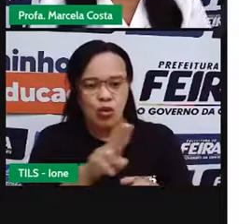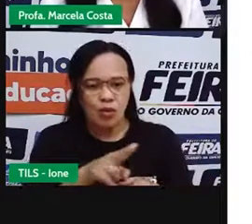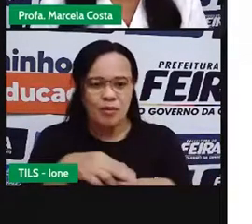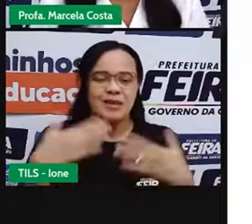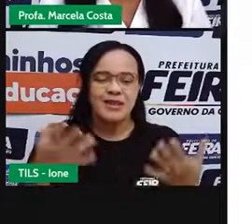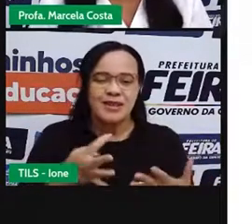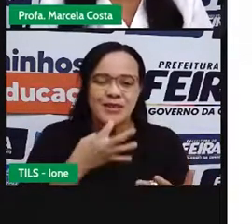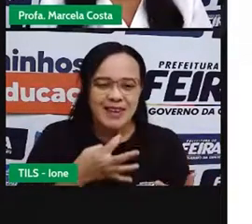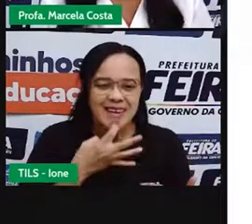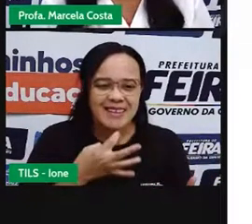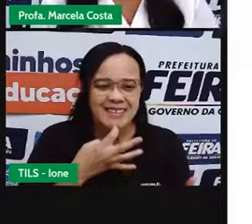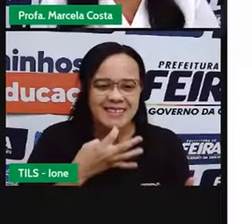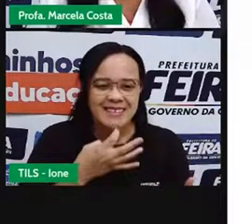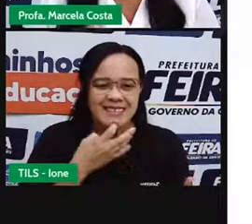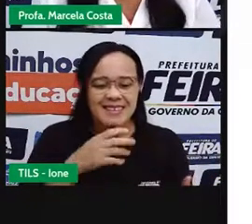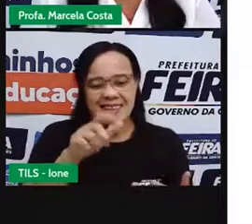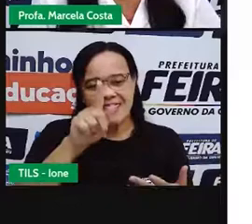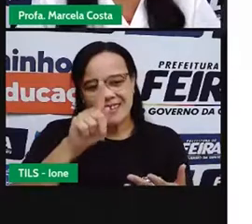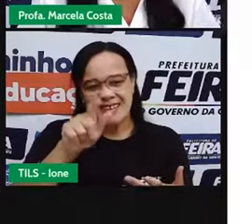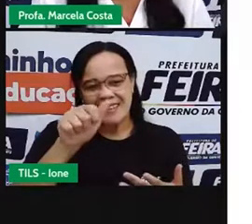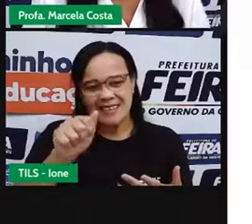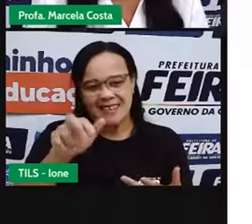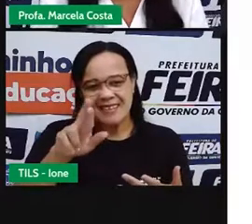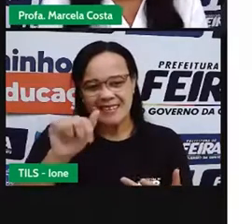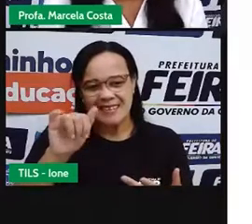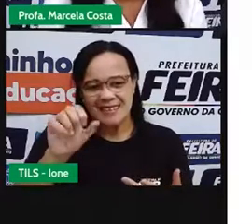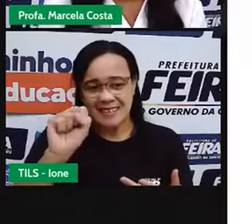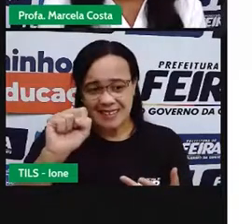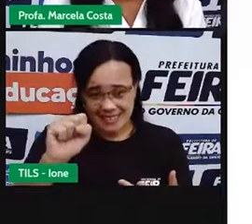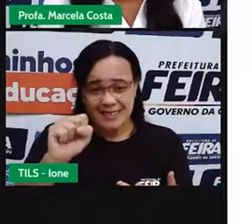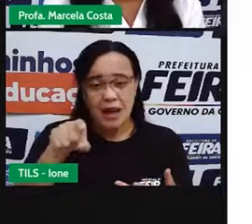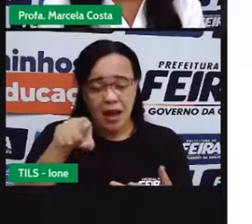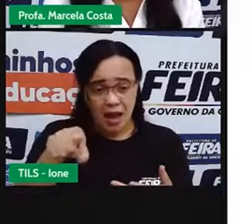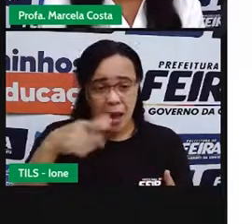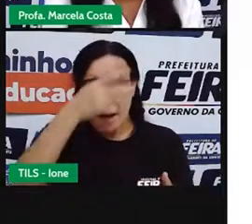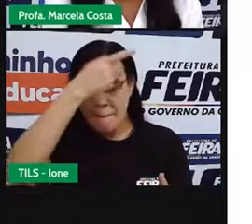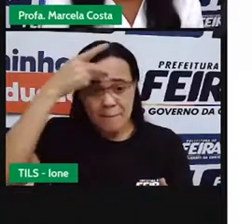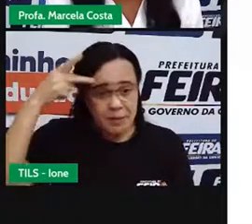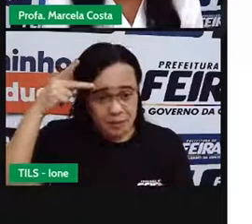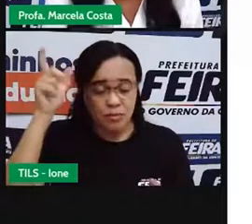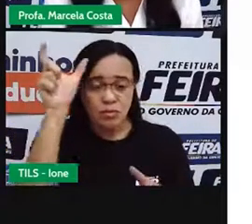Temos os garis, olha, que trabalham aí